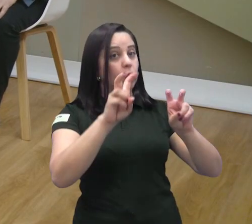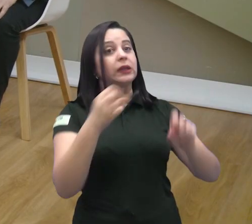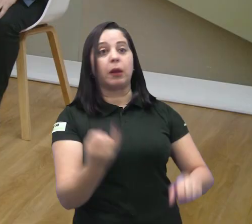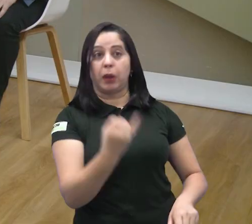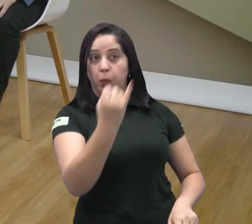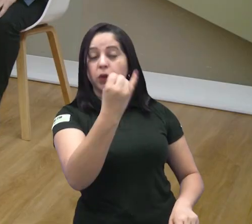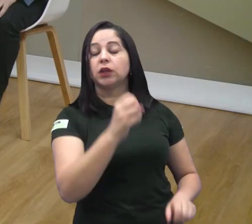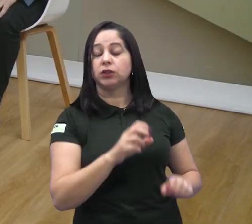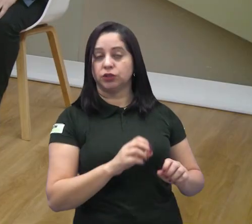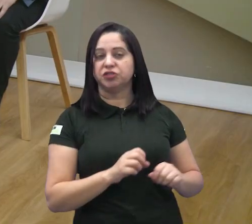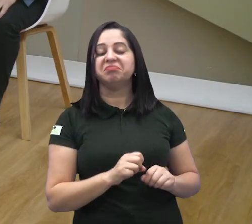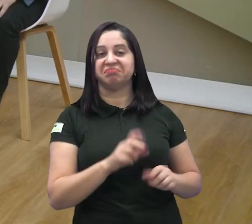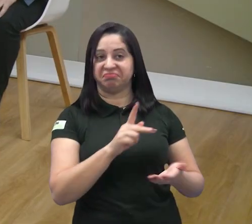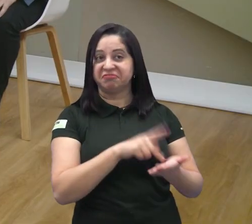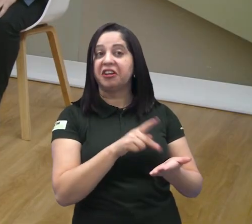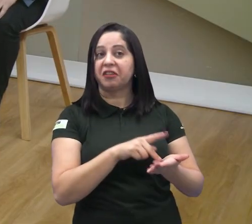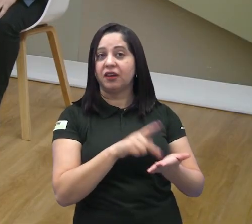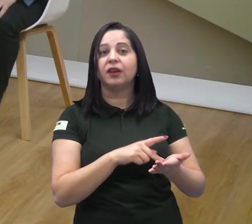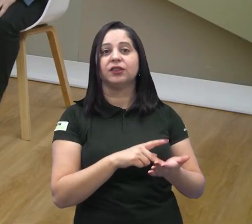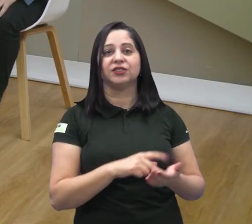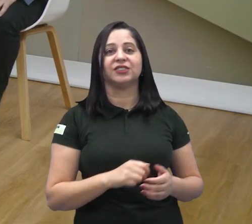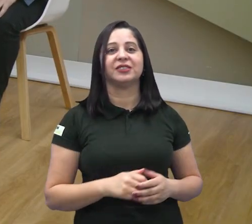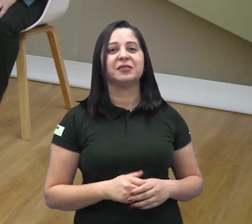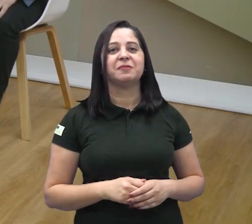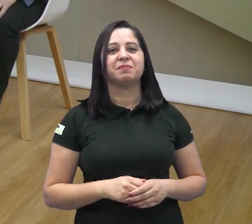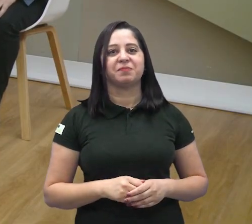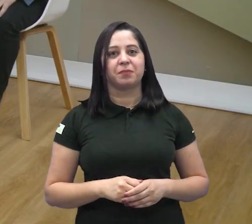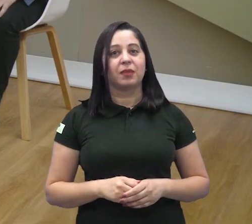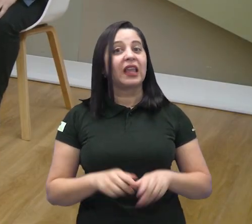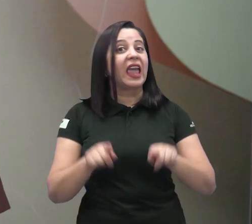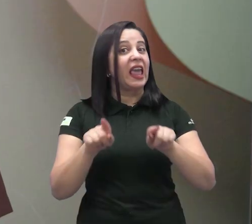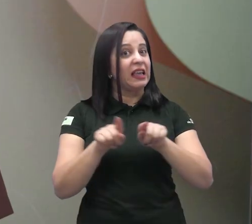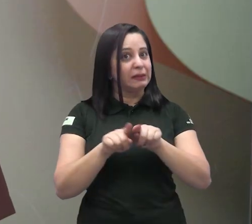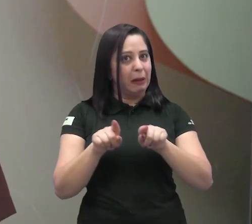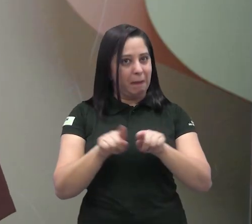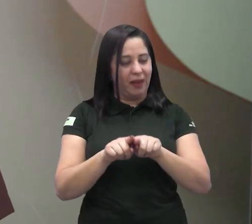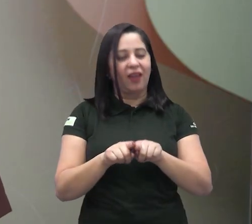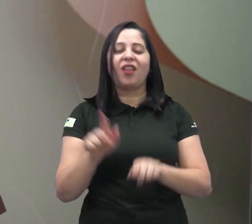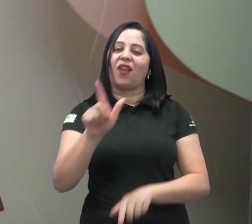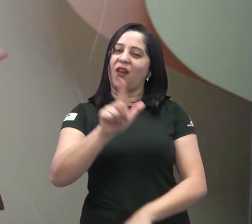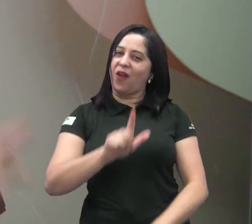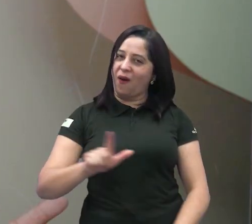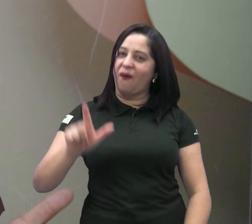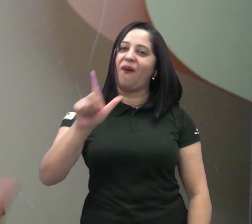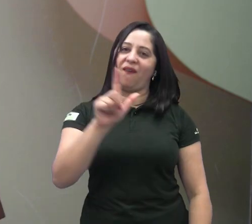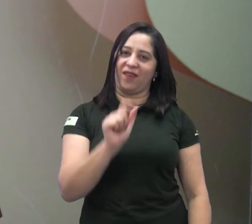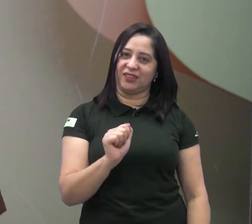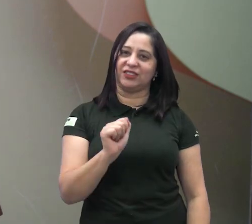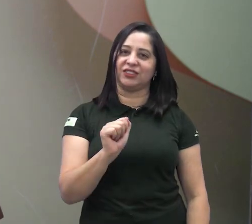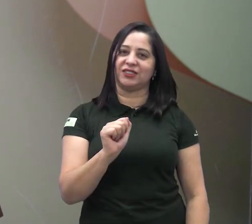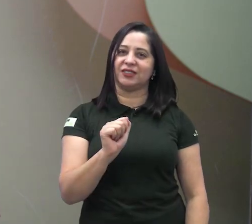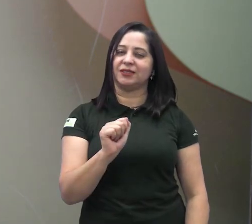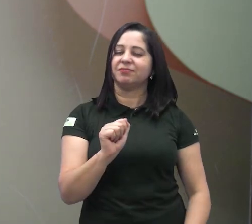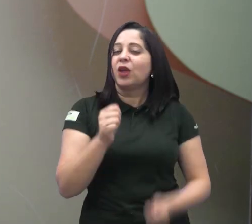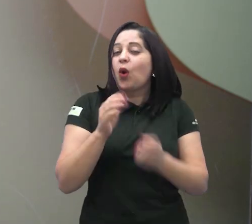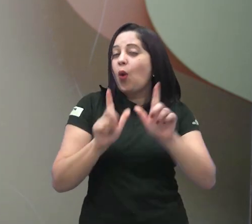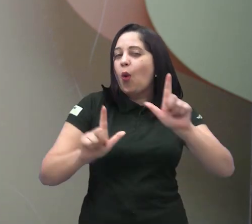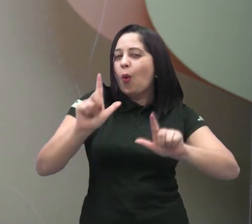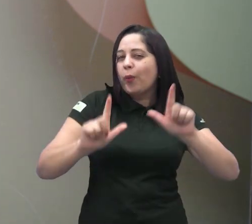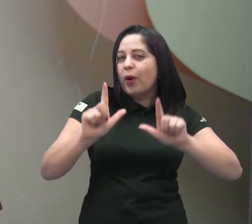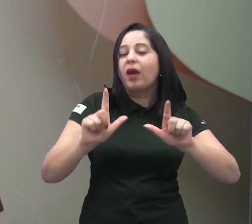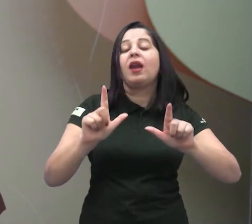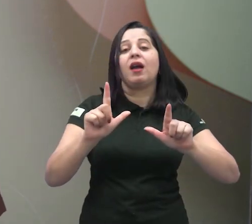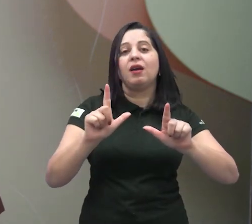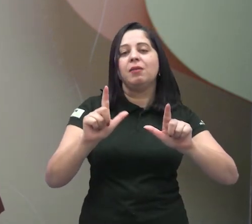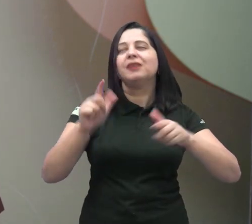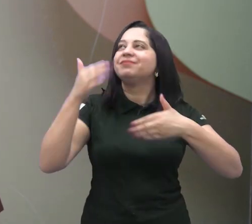importante e nós estamos muito felizes também com a sua participação aqui. E além do doutor, é claro, eu também não posso deixar, nesse comecinho de